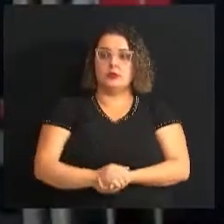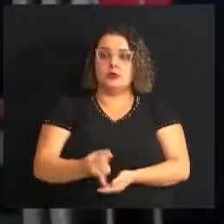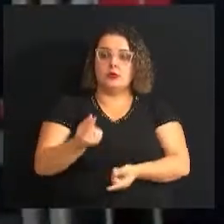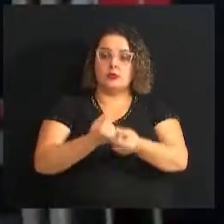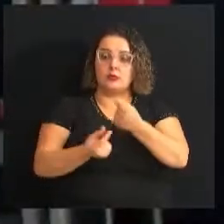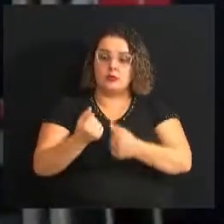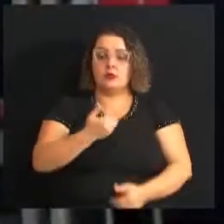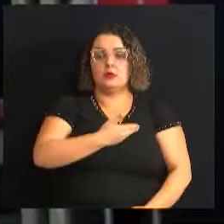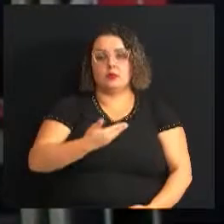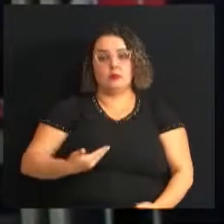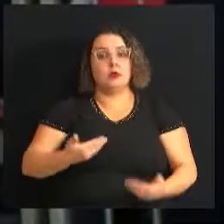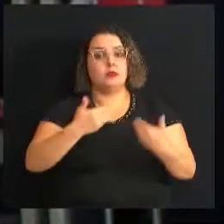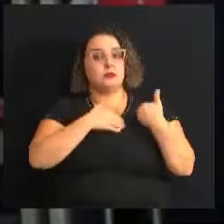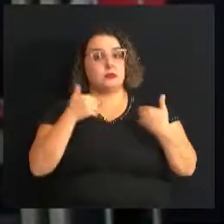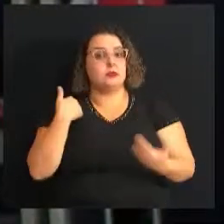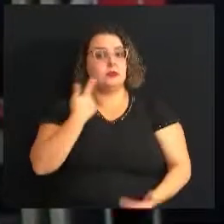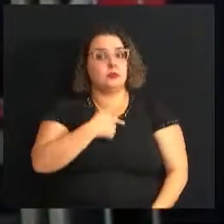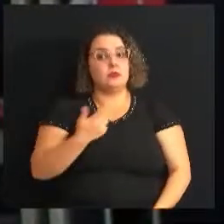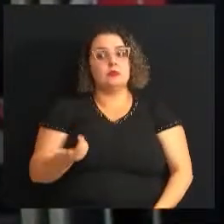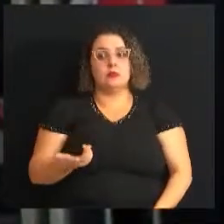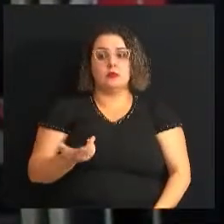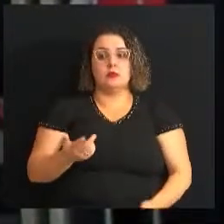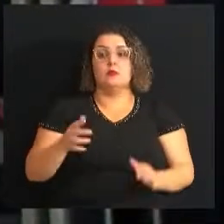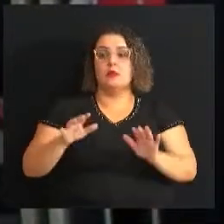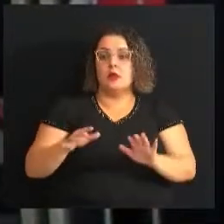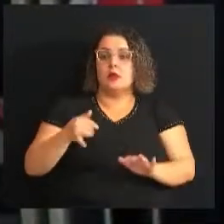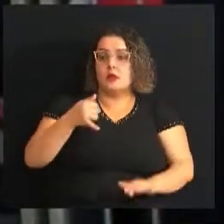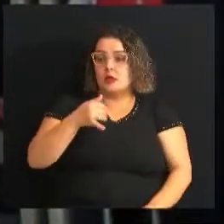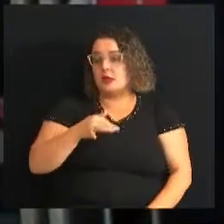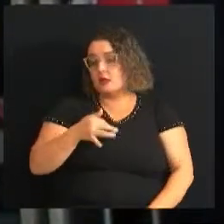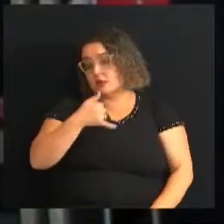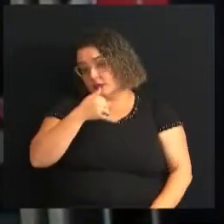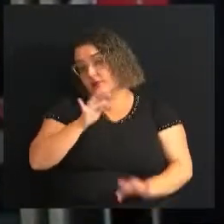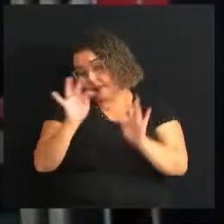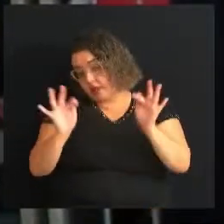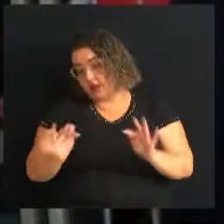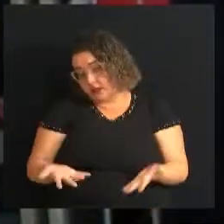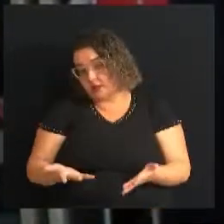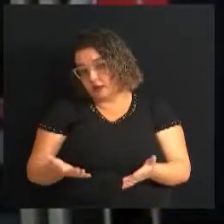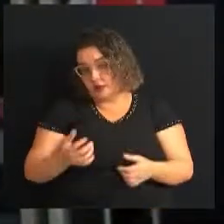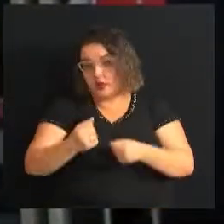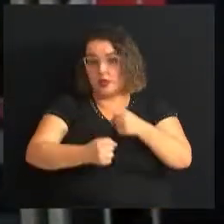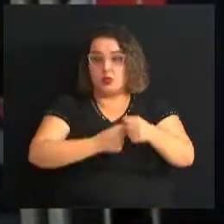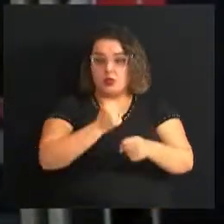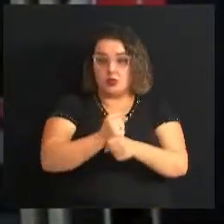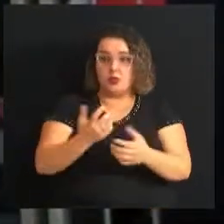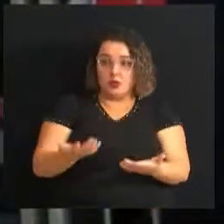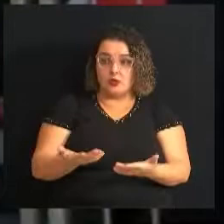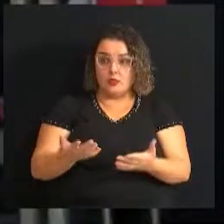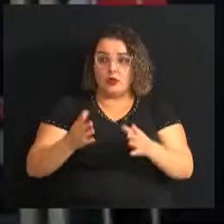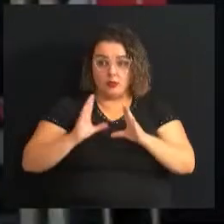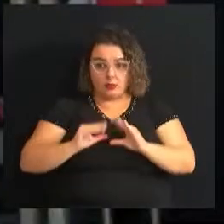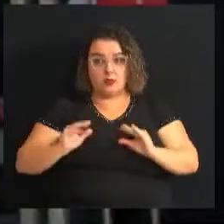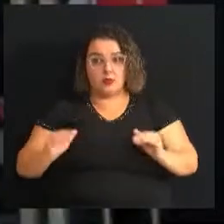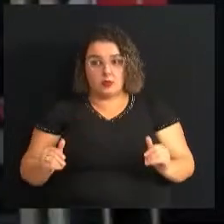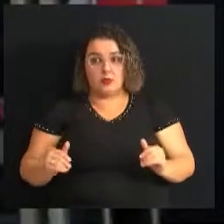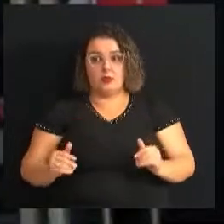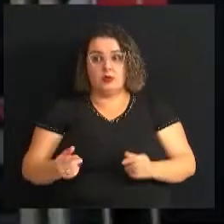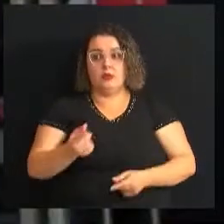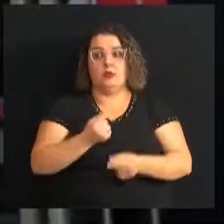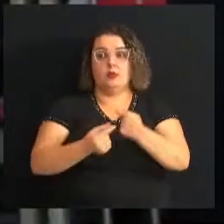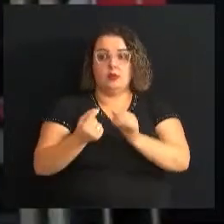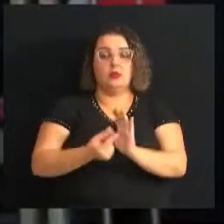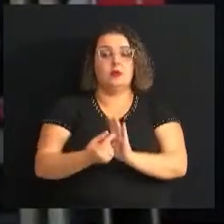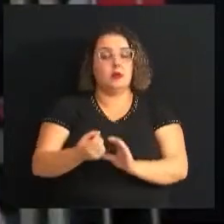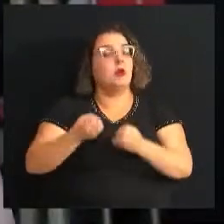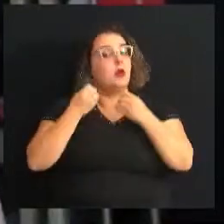responsabilidade nossa, né? Tomar conta do dinheiro público. Mas, felizmente, a gente está num ano até confortável, porque as finanças, graças a Deus, estão